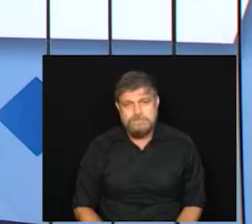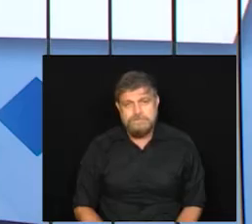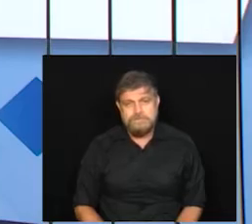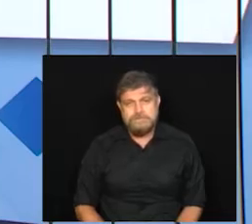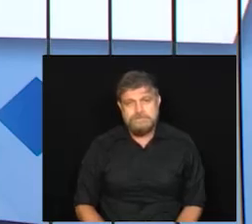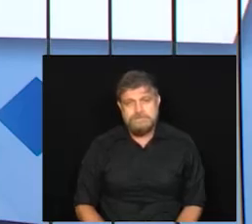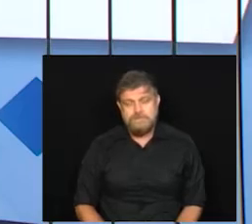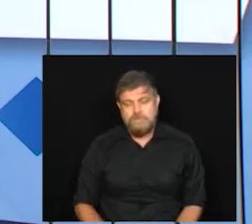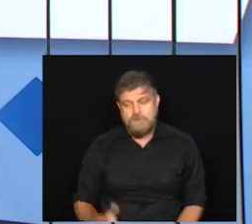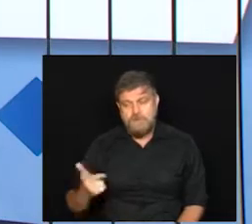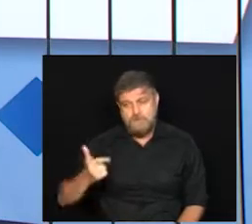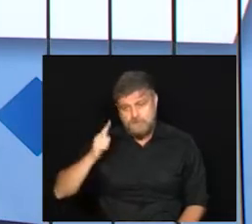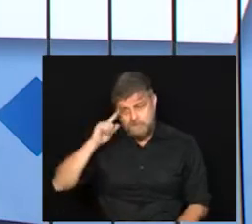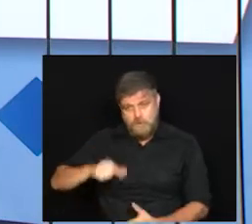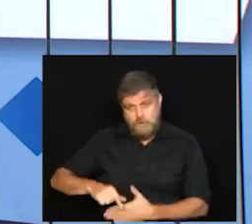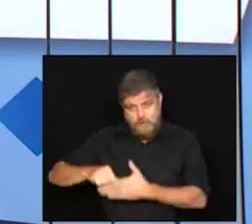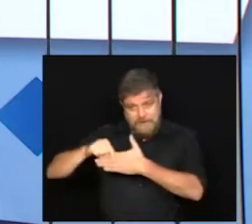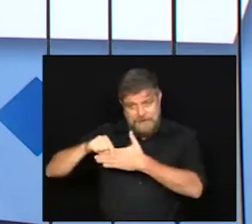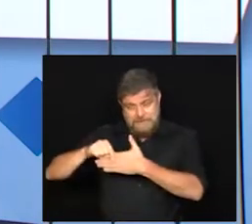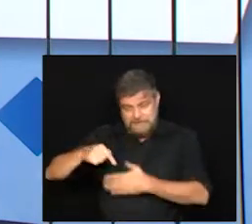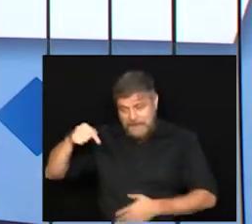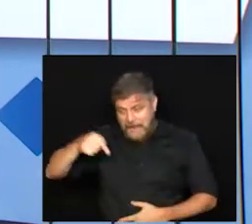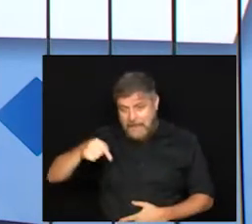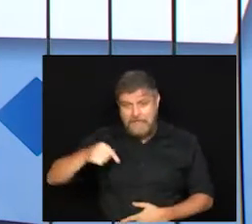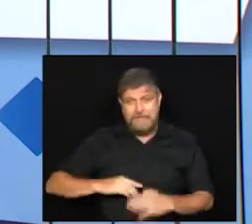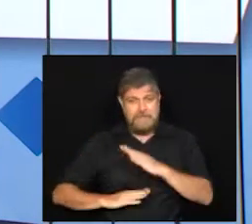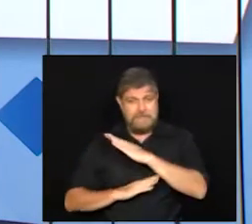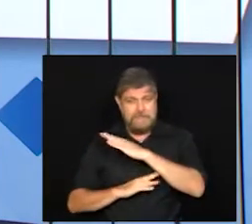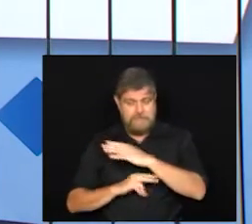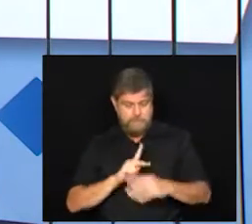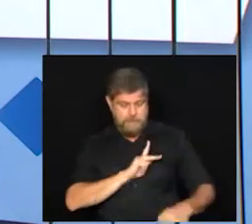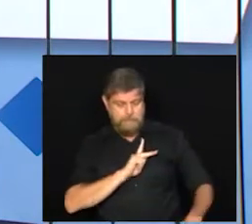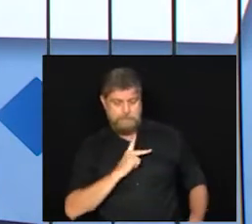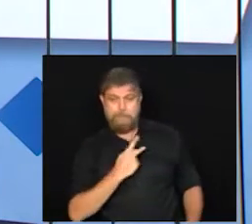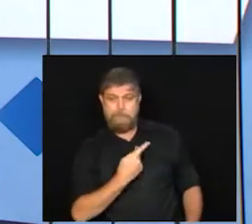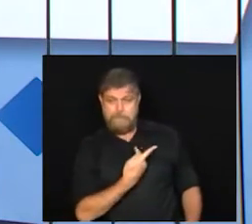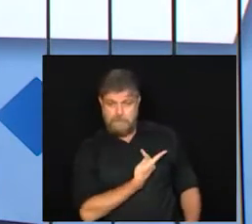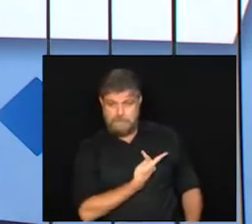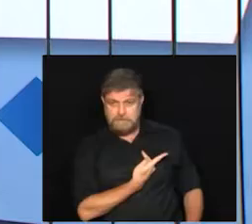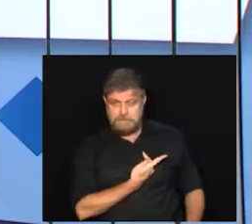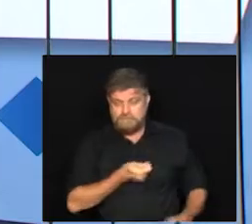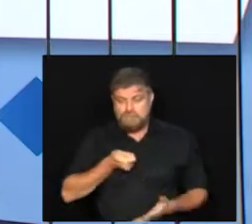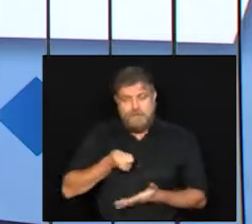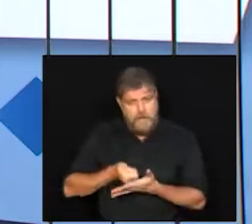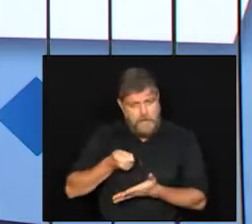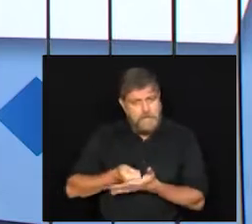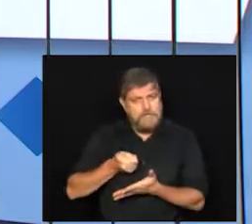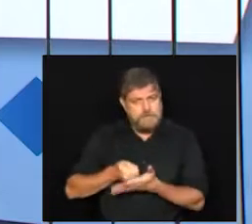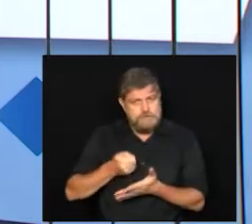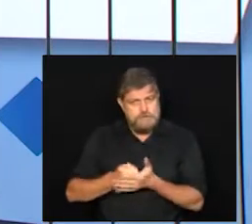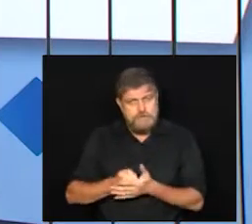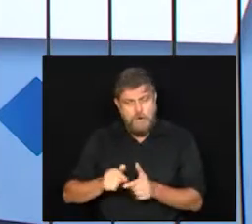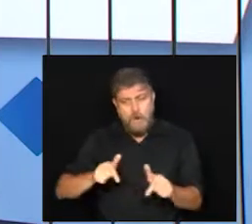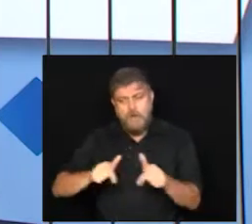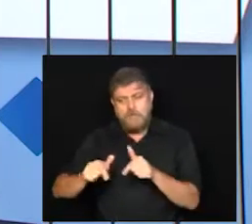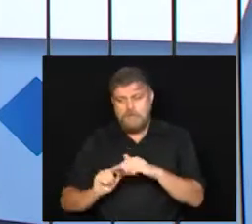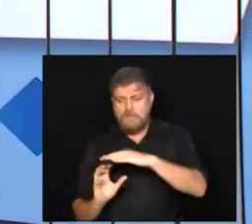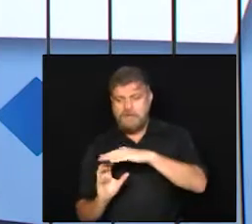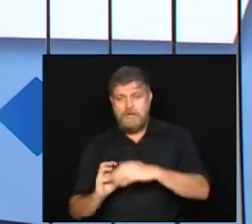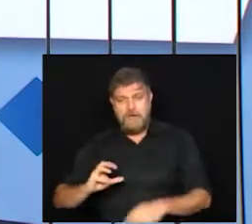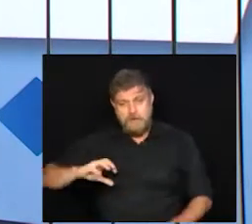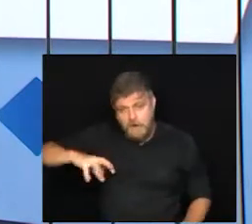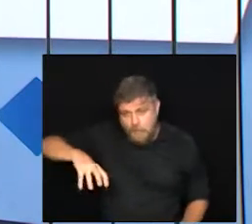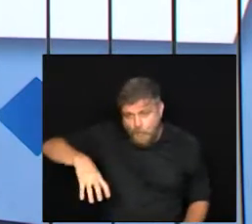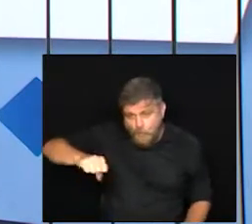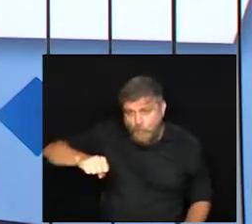E o vice-líder de governo aqui na Câmara, o vereador Paulo Haddad, garantiu que o serviço de água, que hoje é